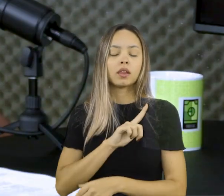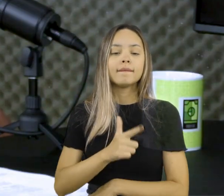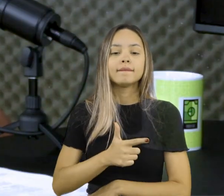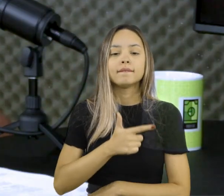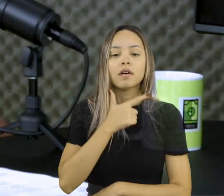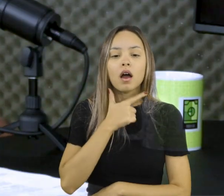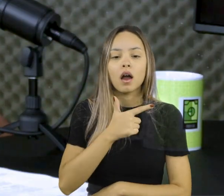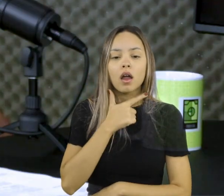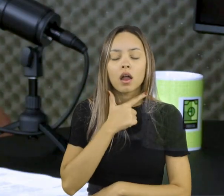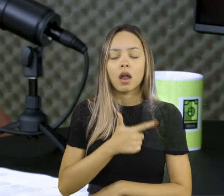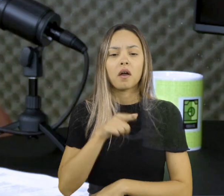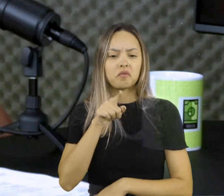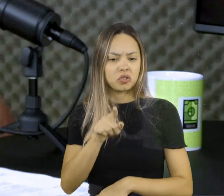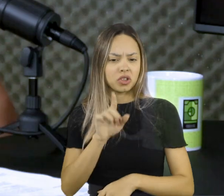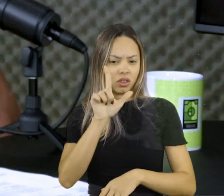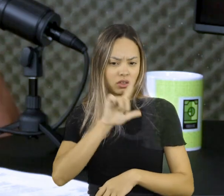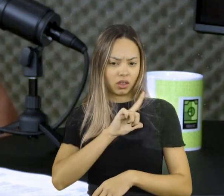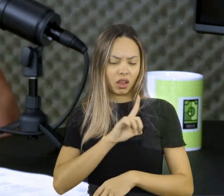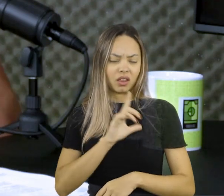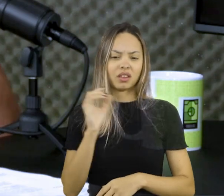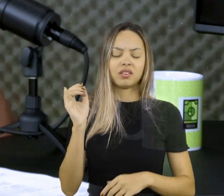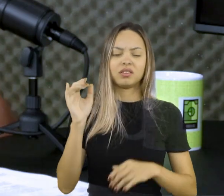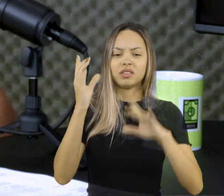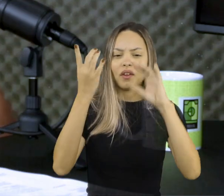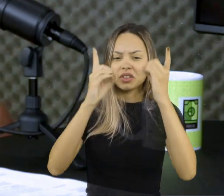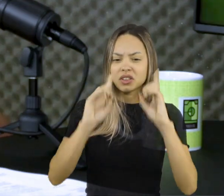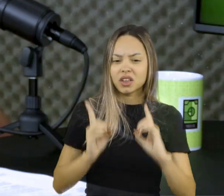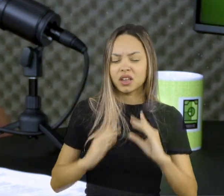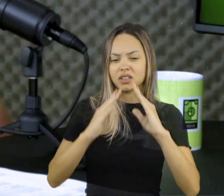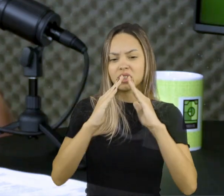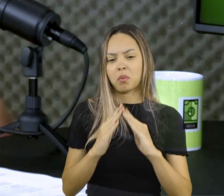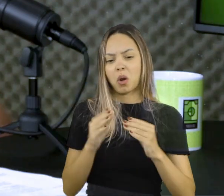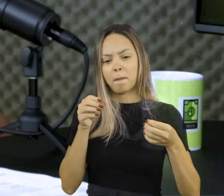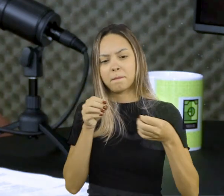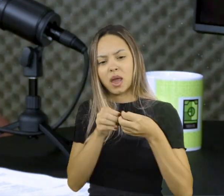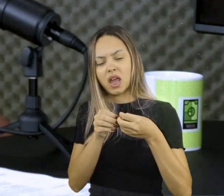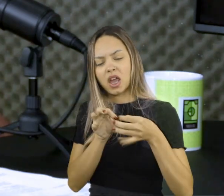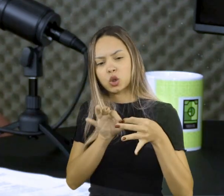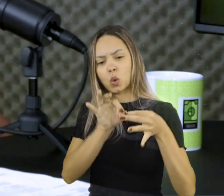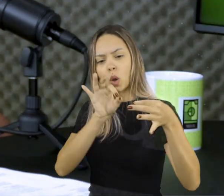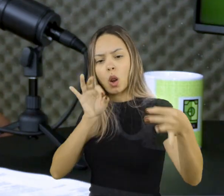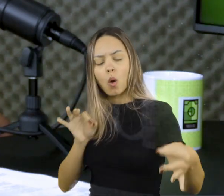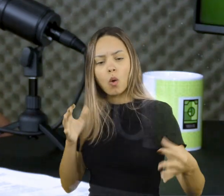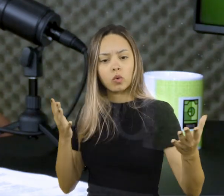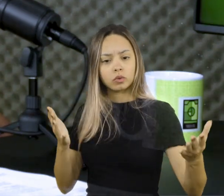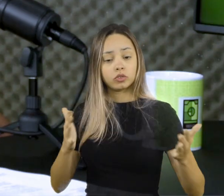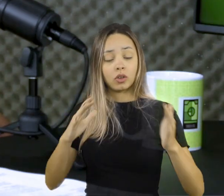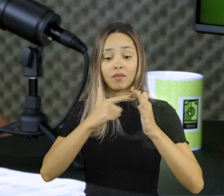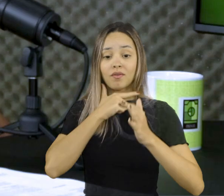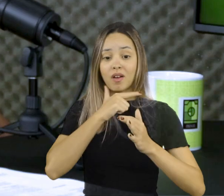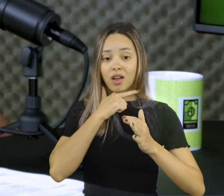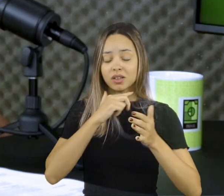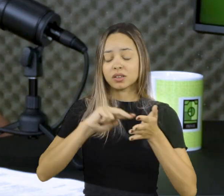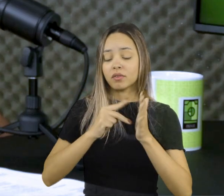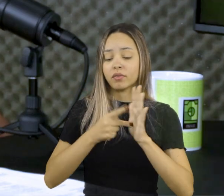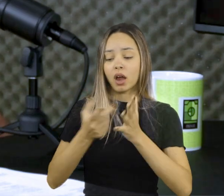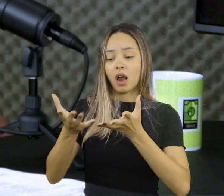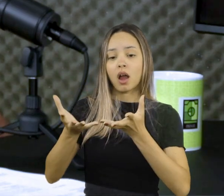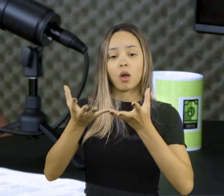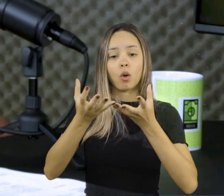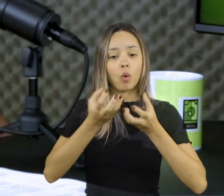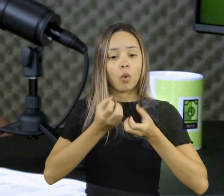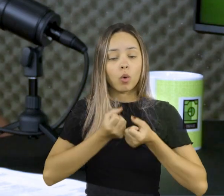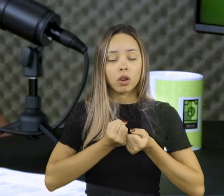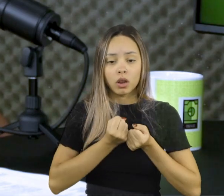se você tem deficiência, se você mora lá perto, se você não mora. Se tem a vaga é para acolher, tá certo? Ela também